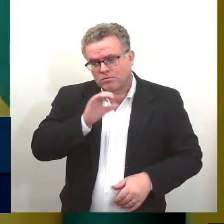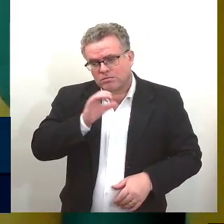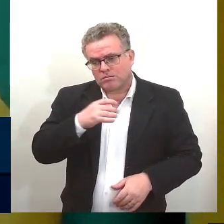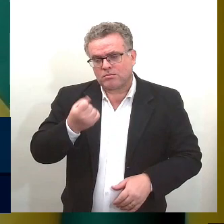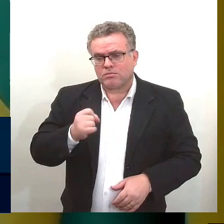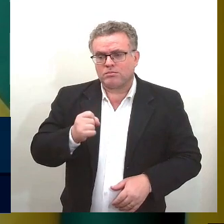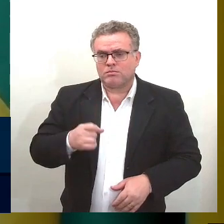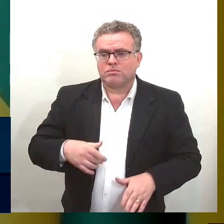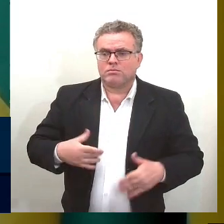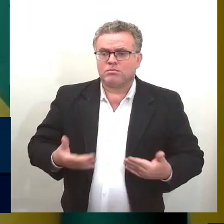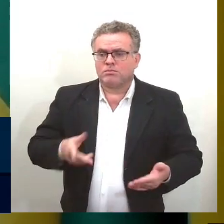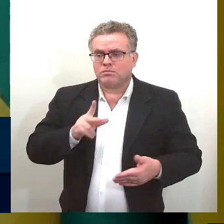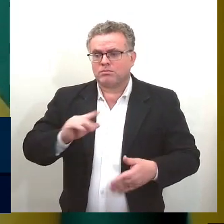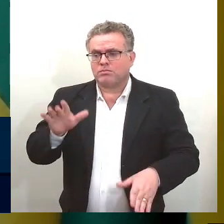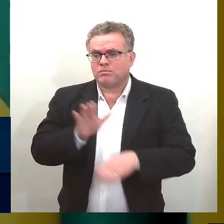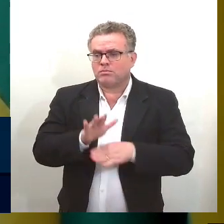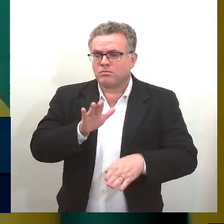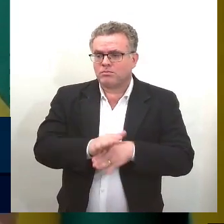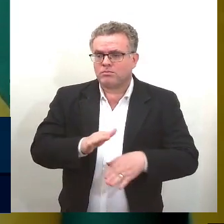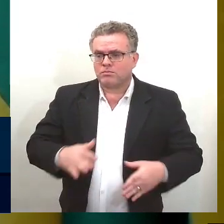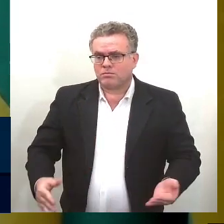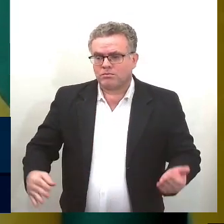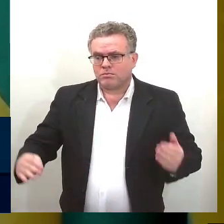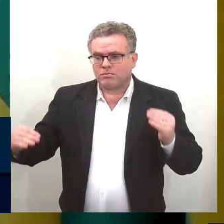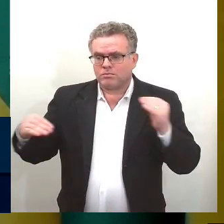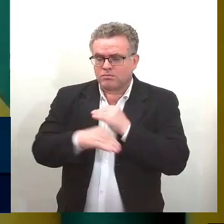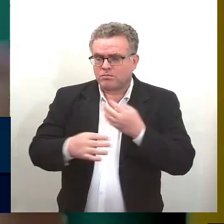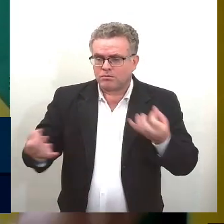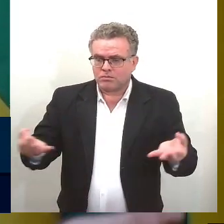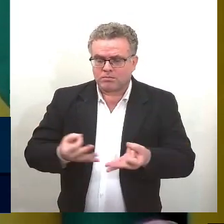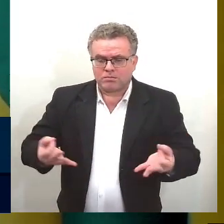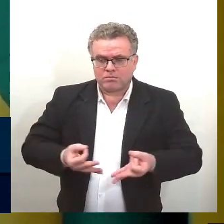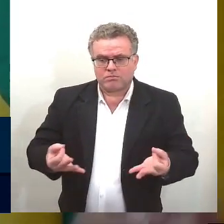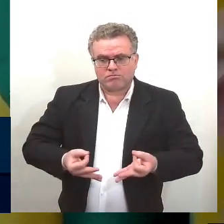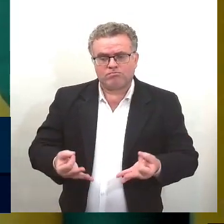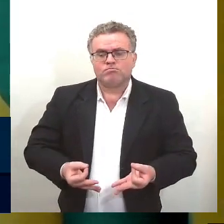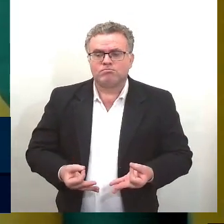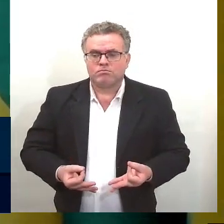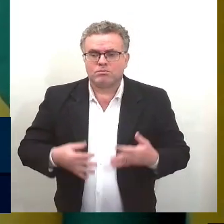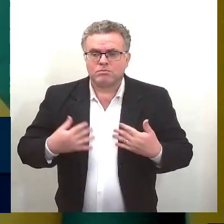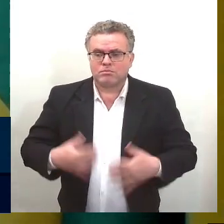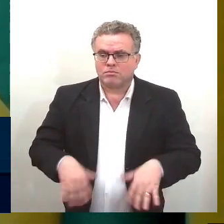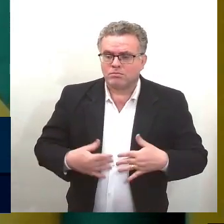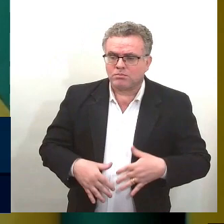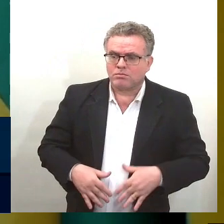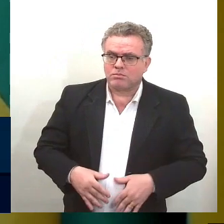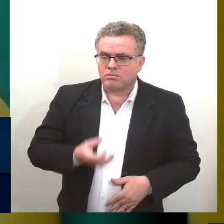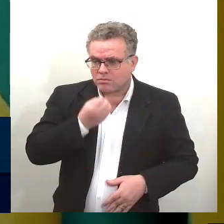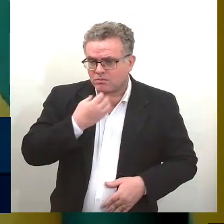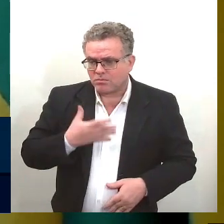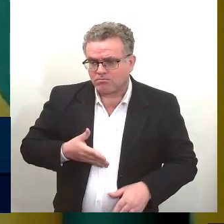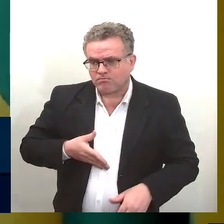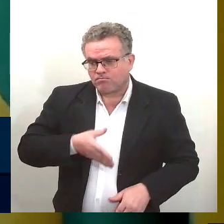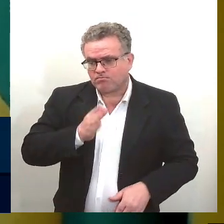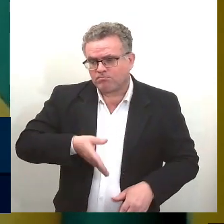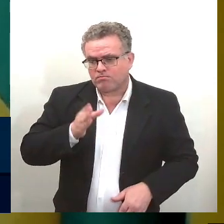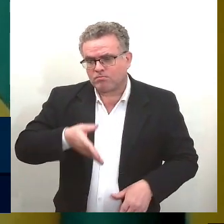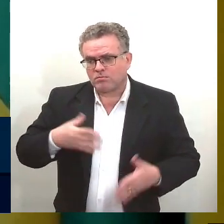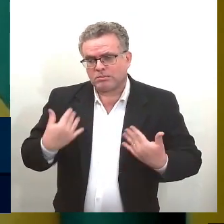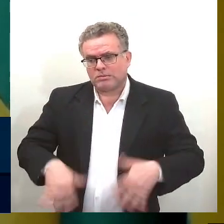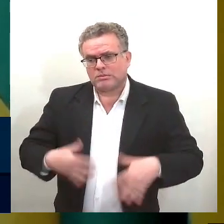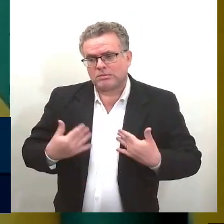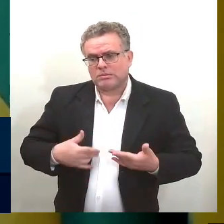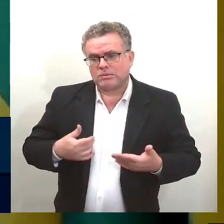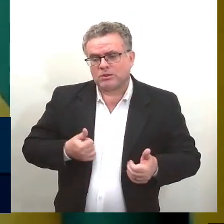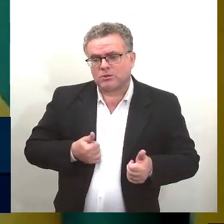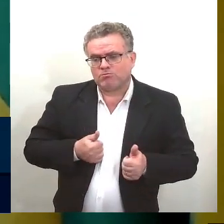de obras. A operação está seguindo muito bem, está fluindo muito bem, eu estou acompanhando o Tesouro Nacional. E a gente deve assinar o